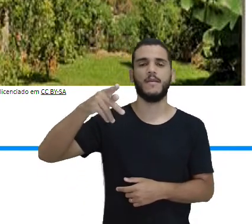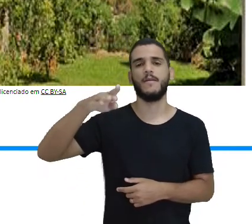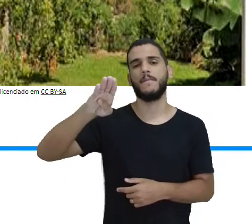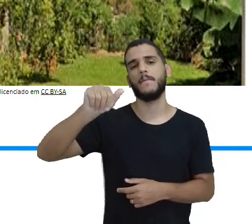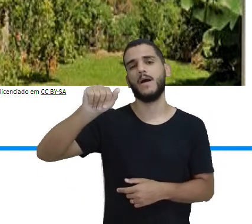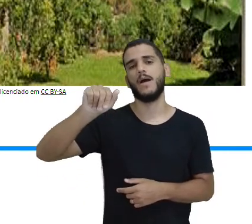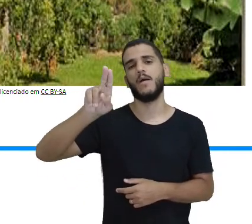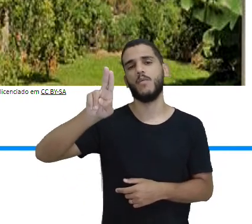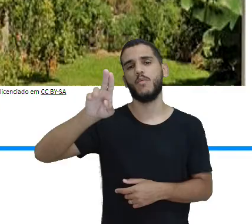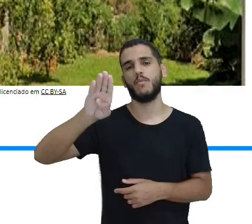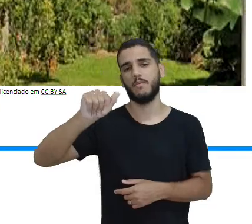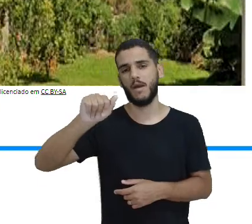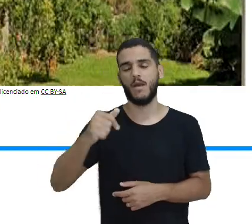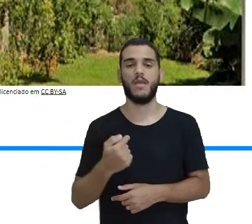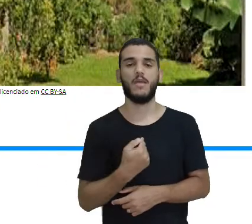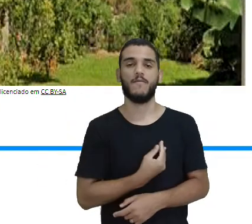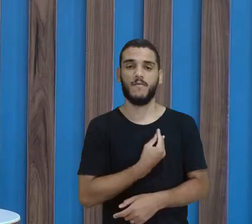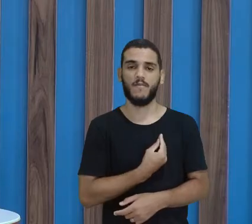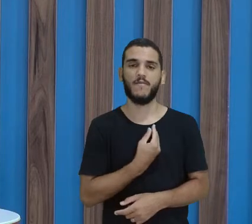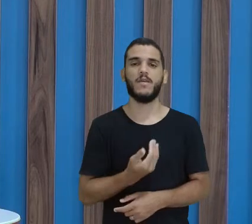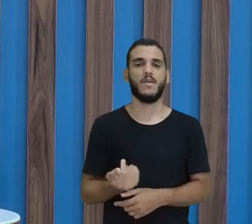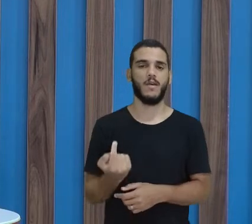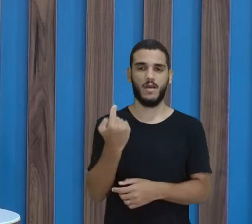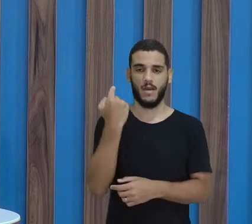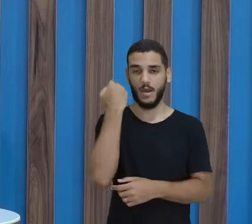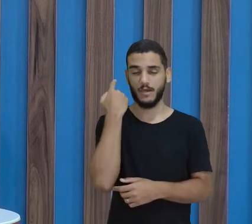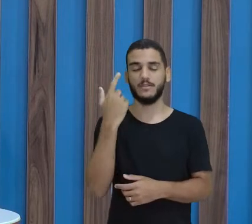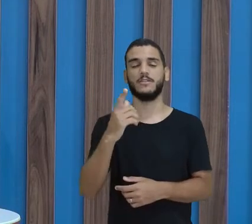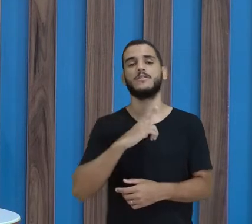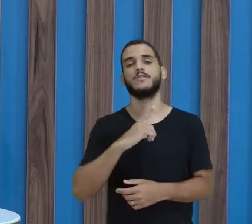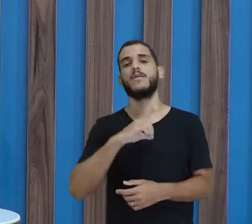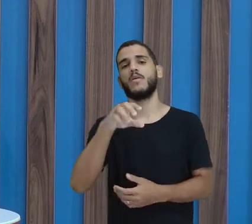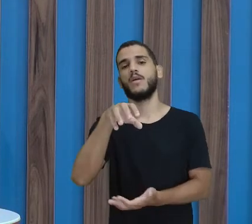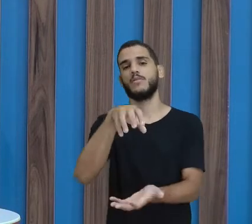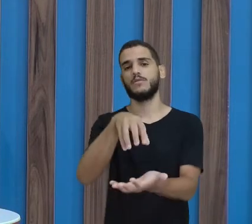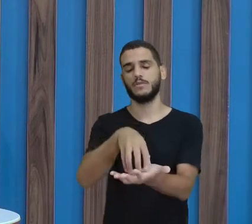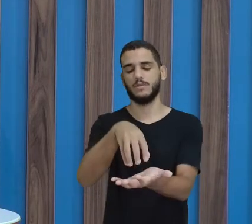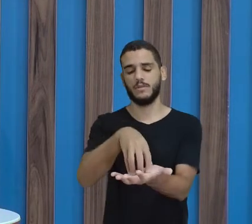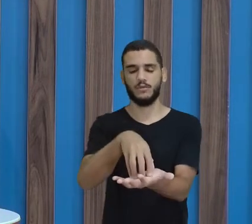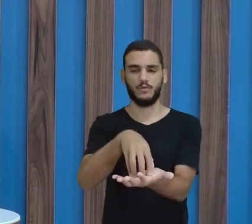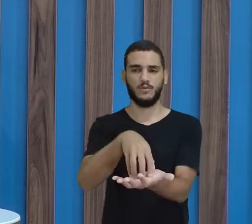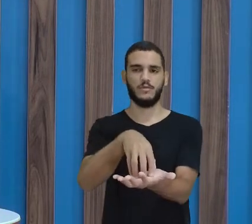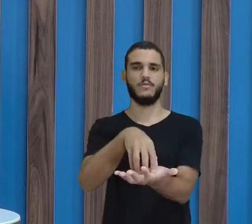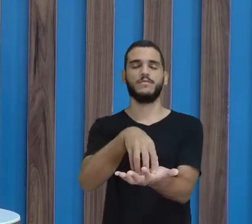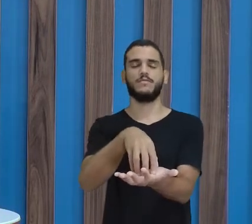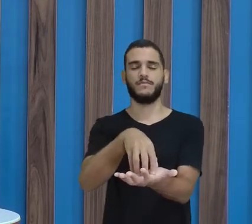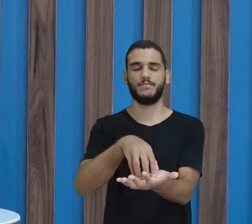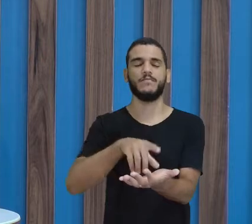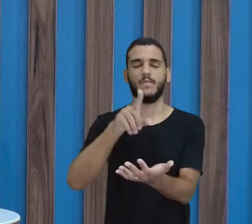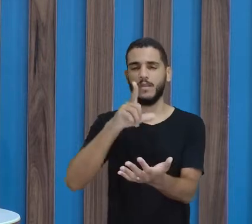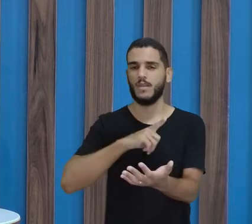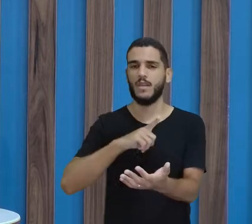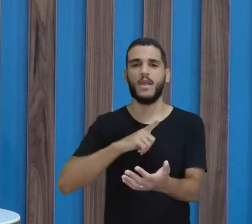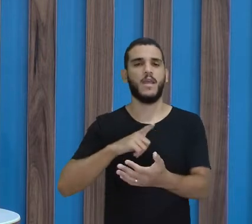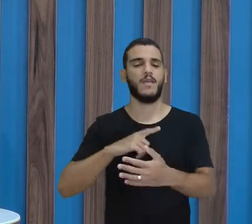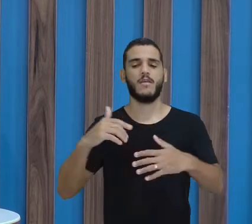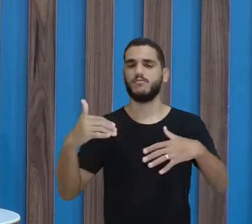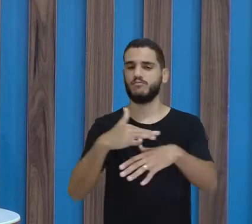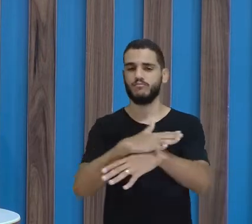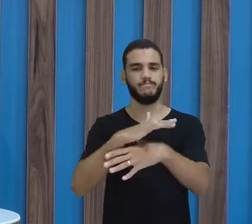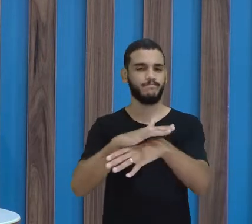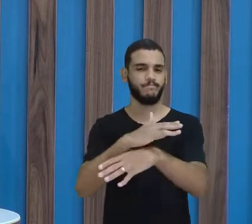é? Da zona da Mata Norte. E lá tem o centro, que aí é mais movimentado, tem